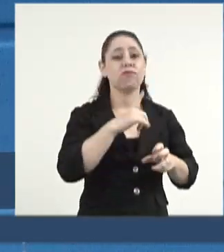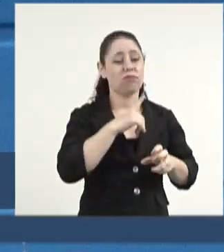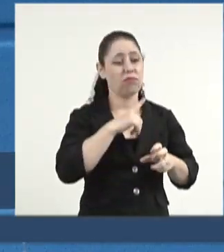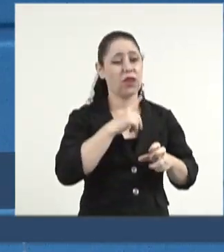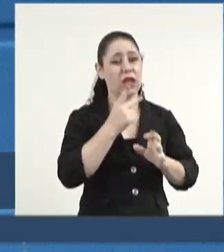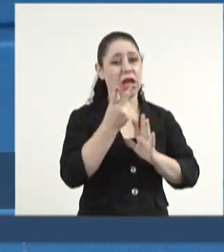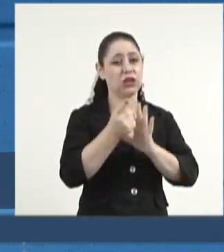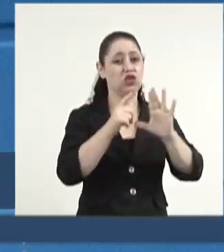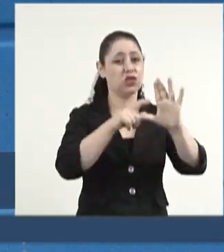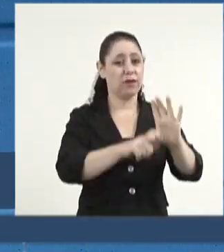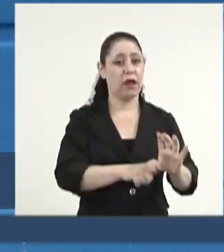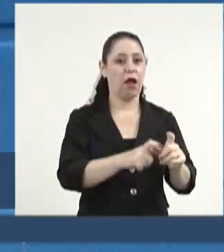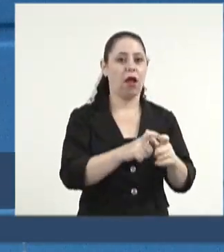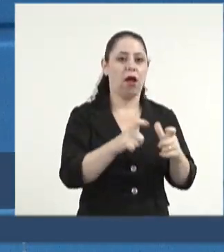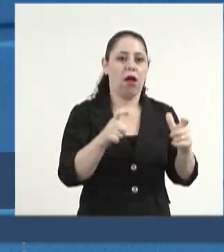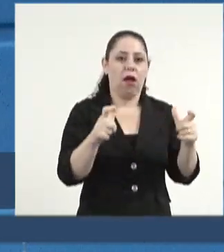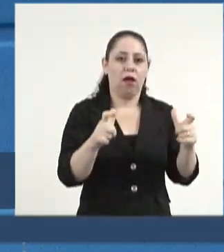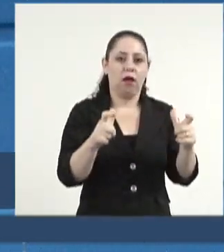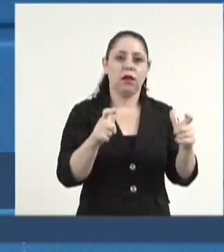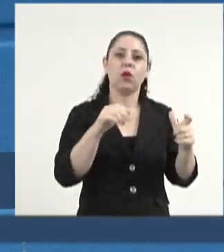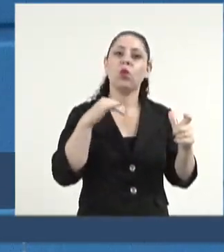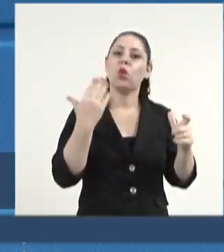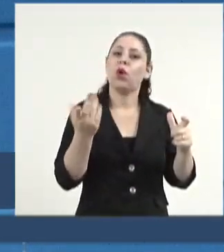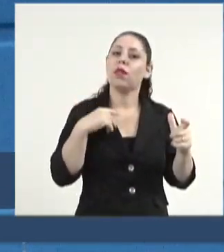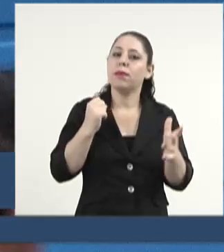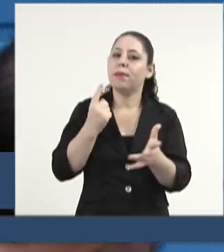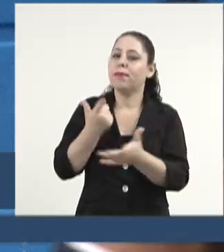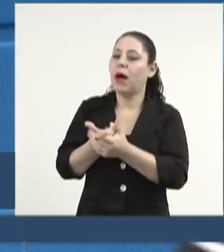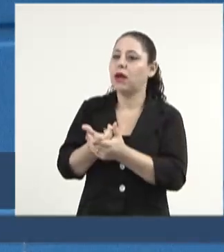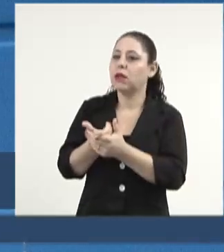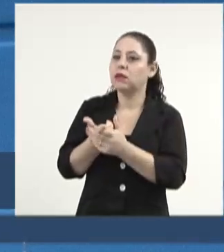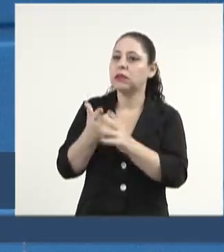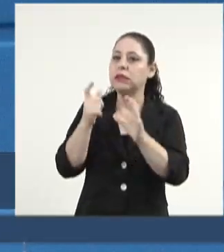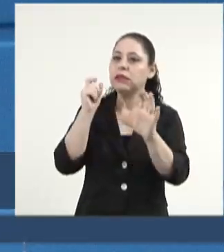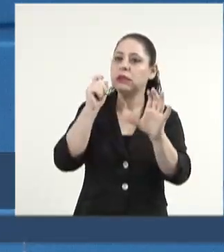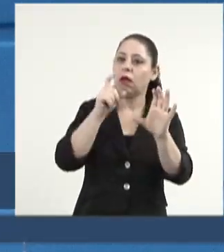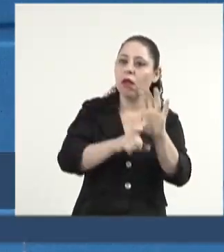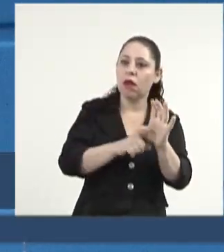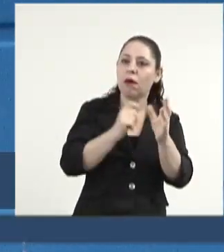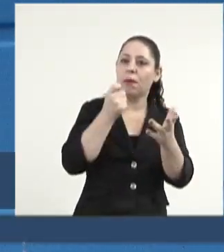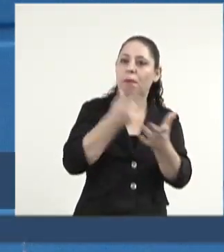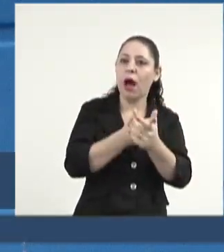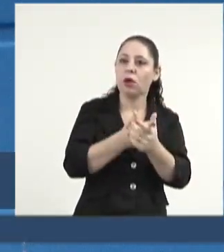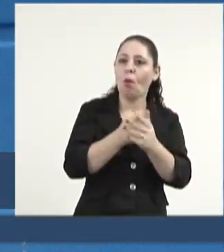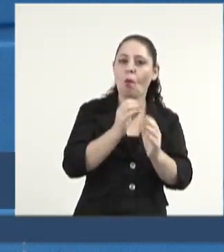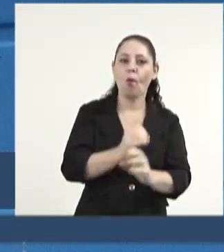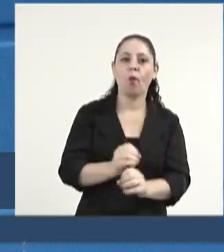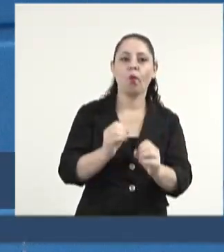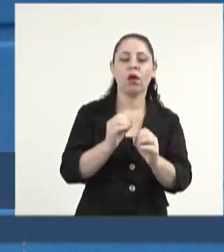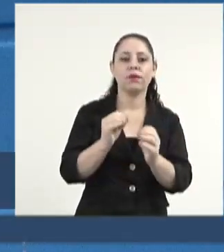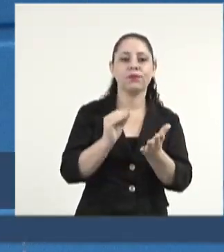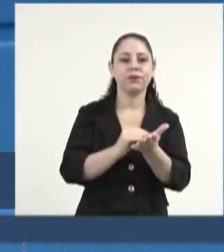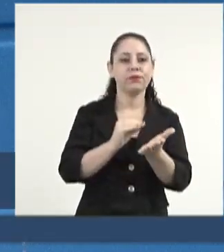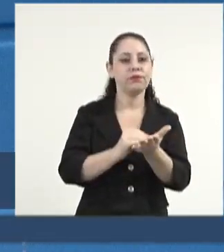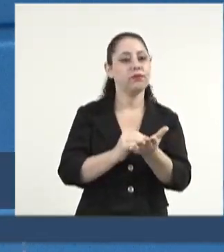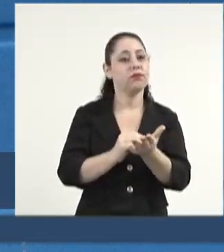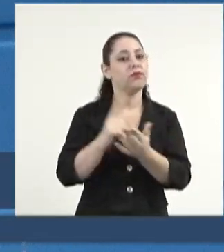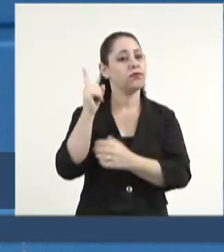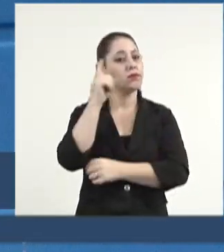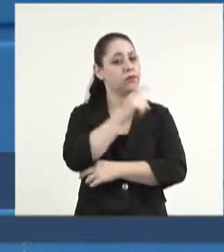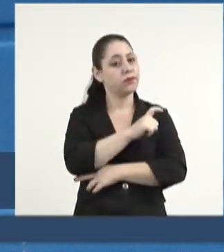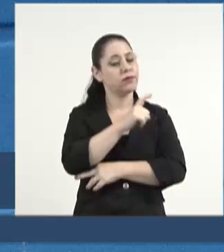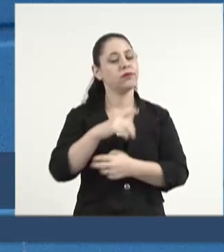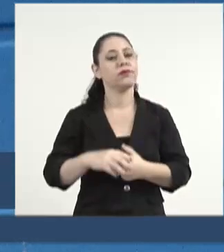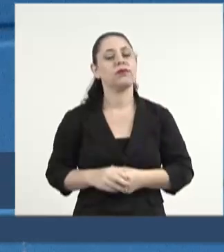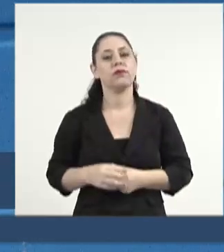muito significativos, muito elevados, o preço da commodity não viabiliza a atividade, então